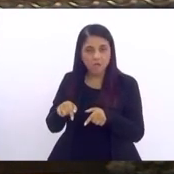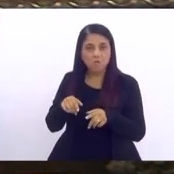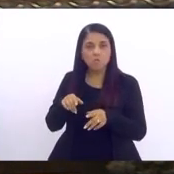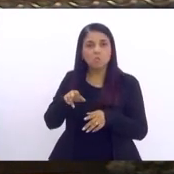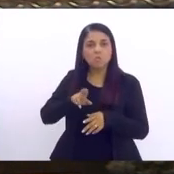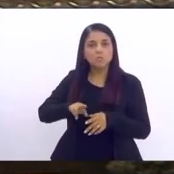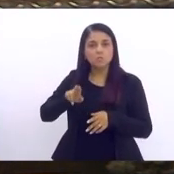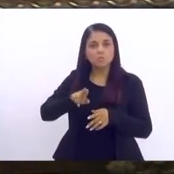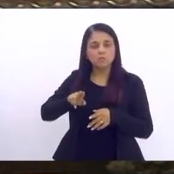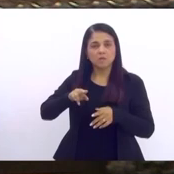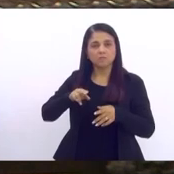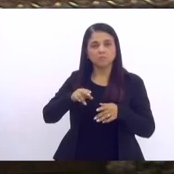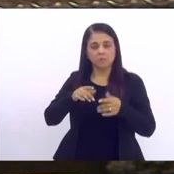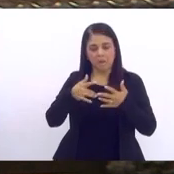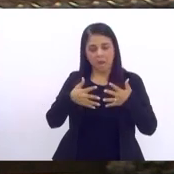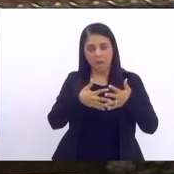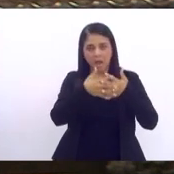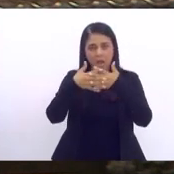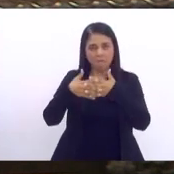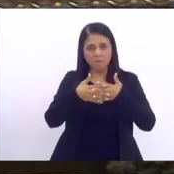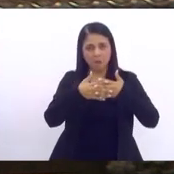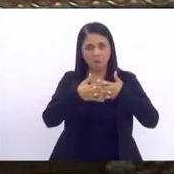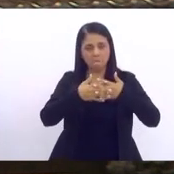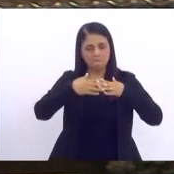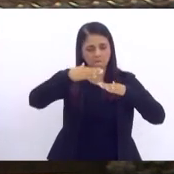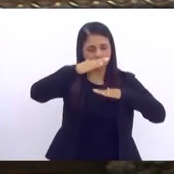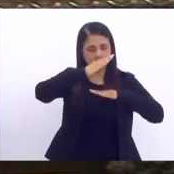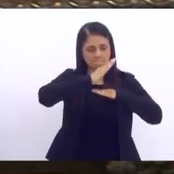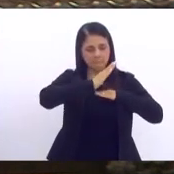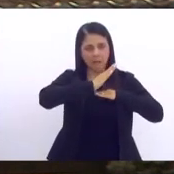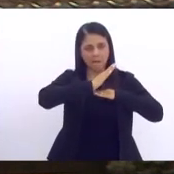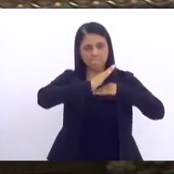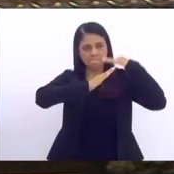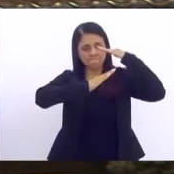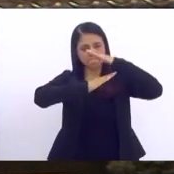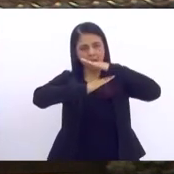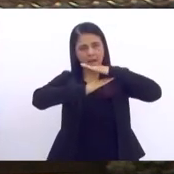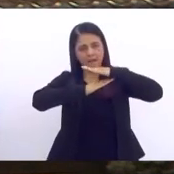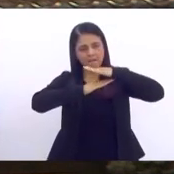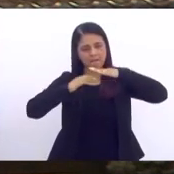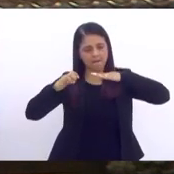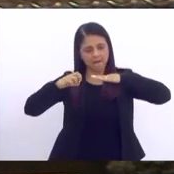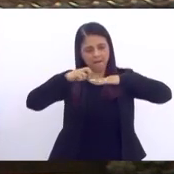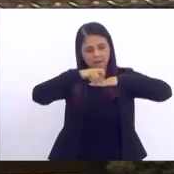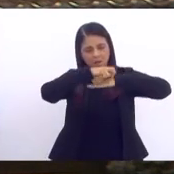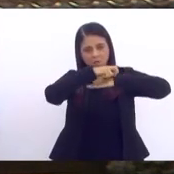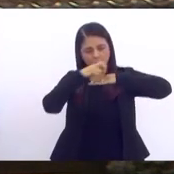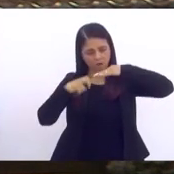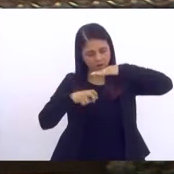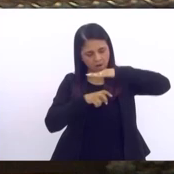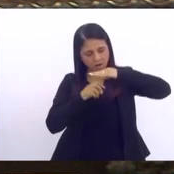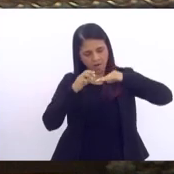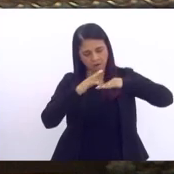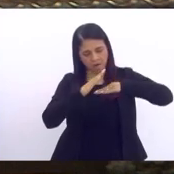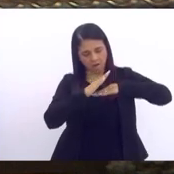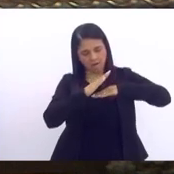cegonha. E nós chegamos a uma conclusão, deputado Rodrigo Amorim.